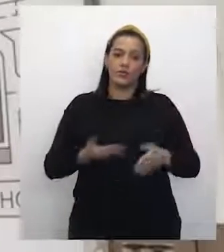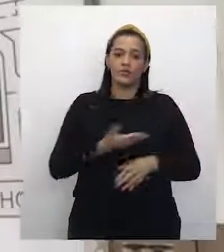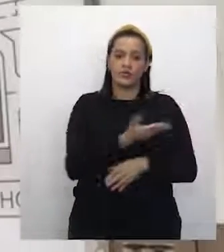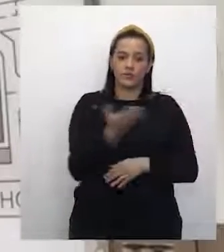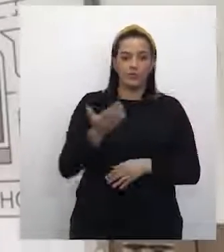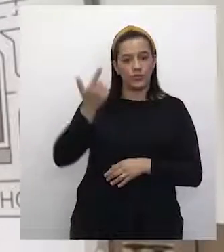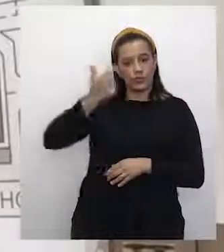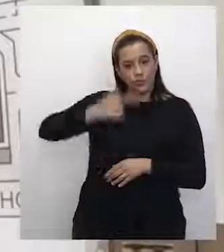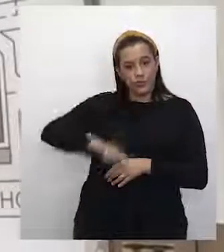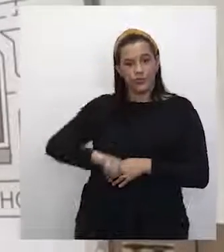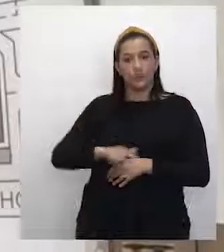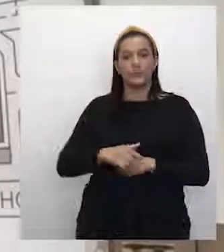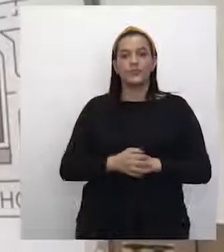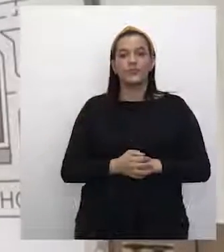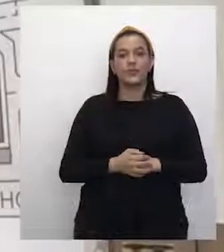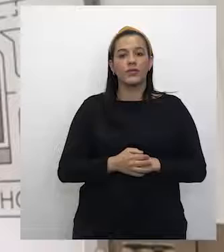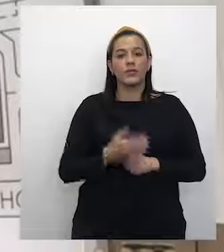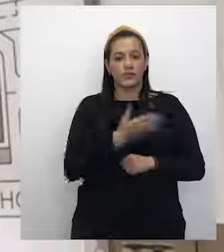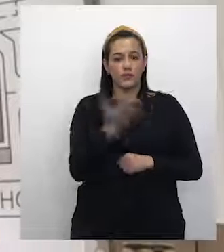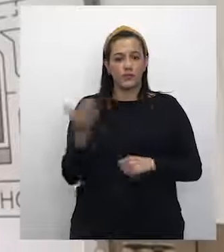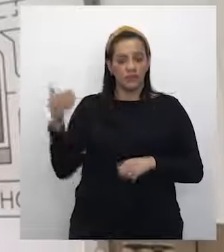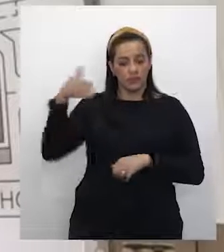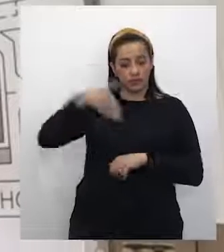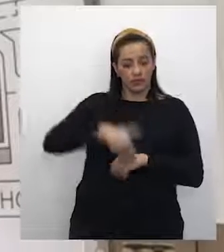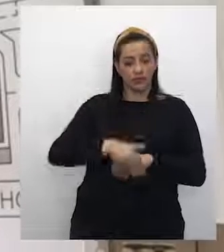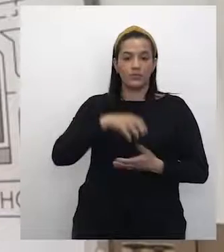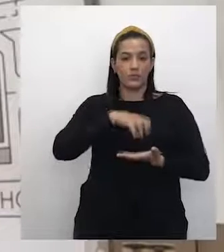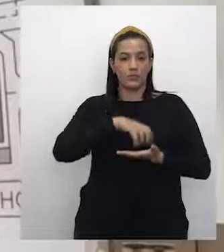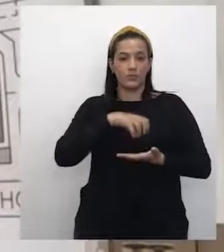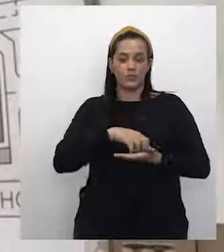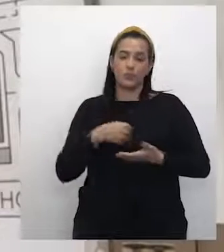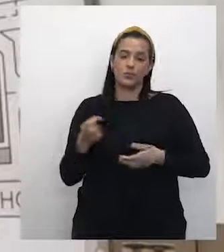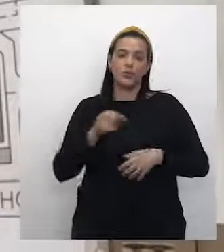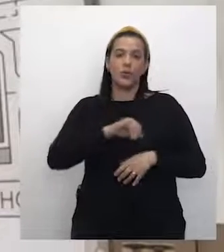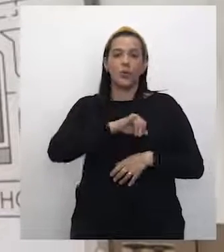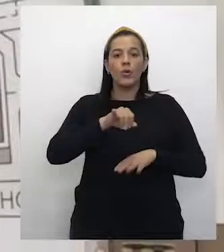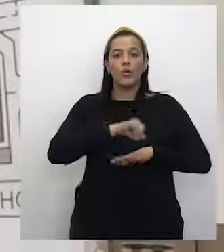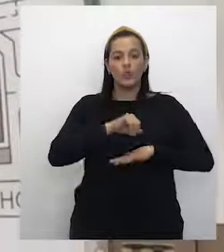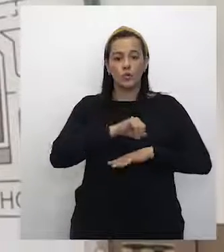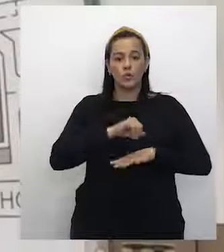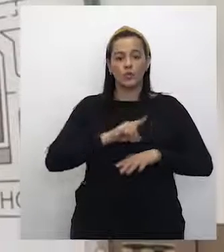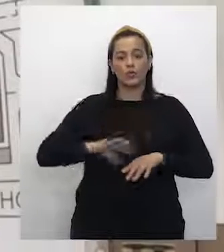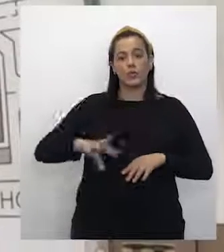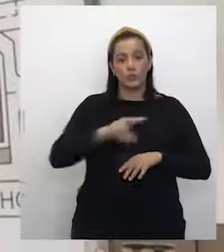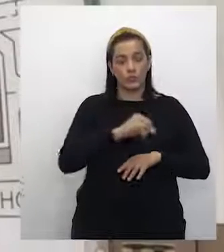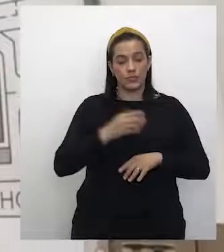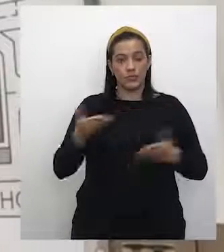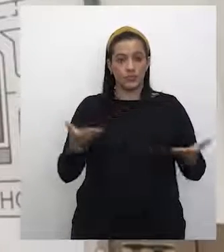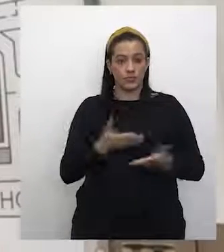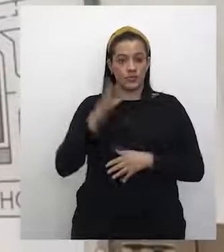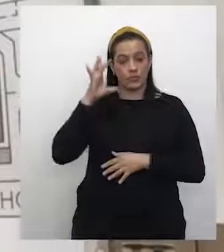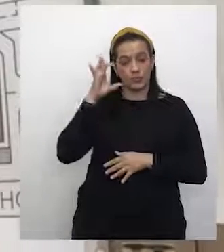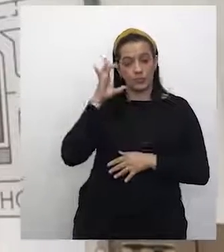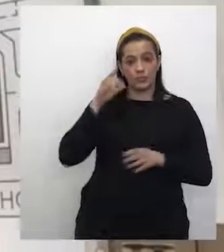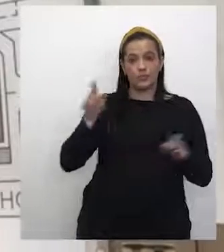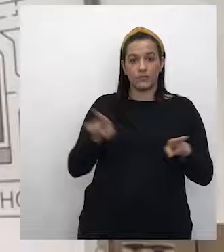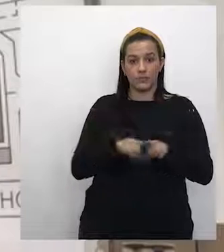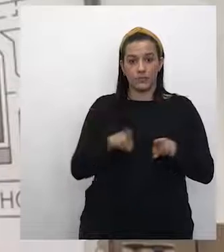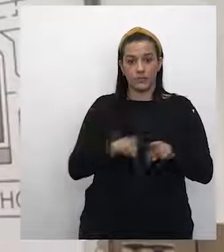já reforçou aí também, né? Venham para o Centro de Inovação. Também acompanhe a gente pelo Instagram,